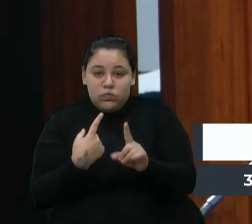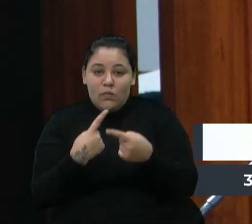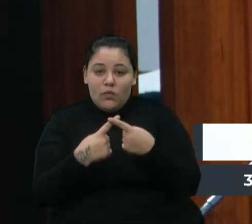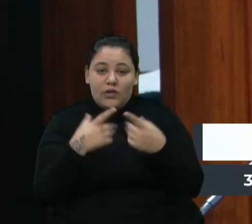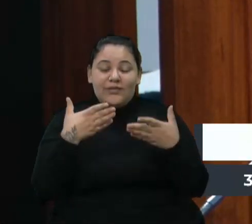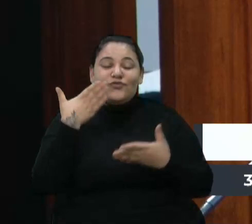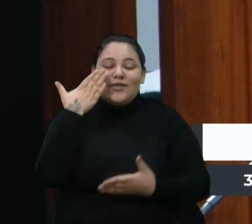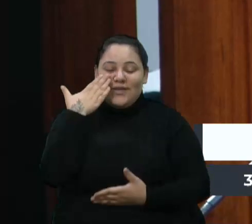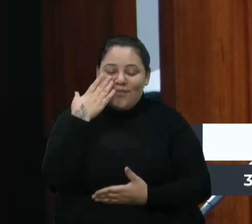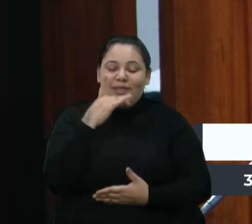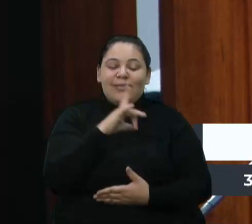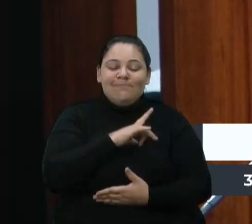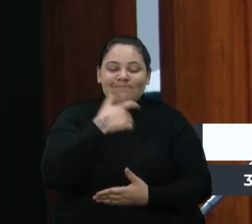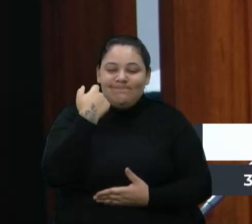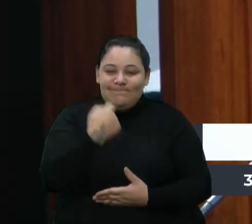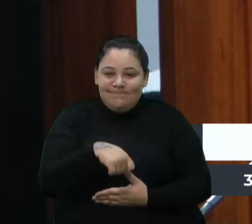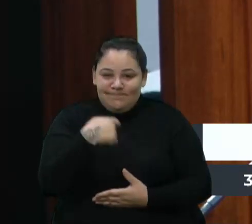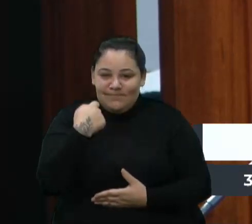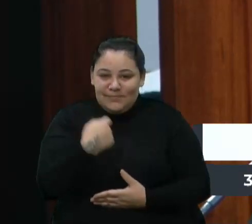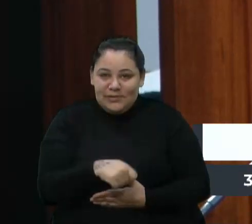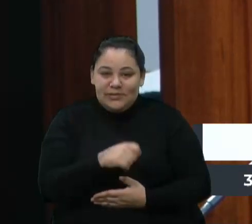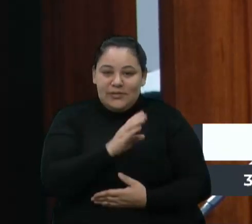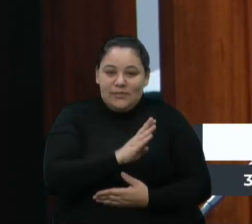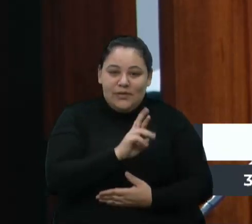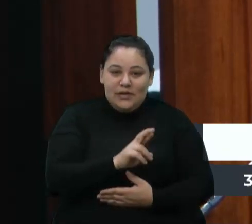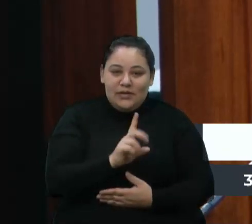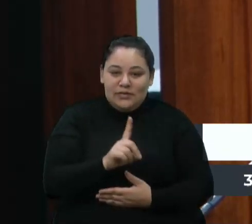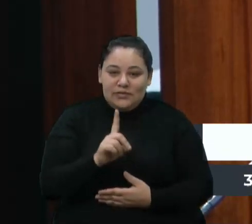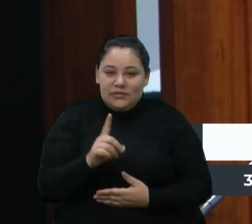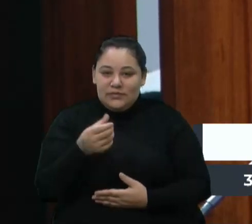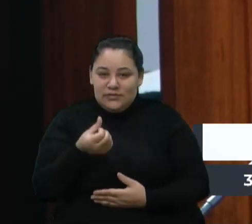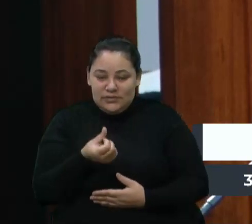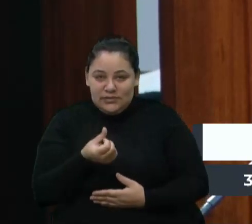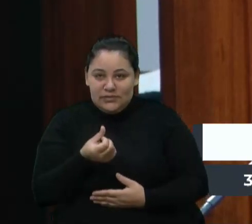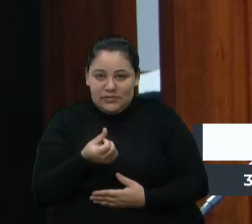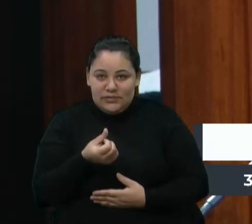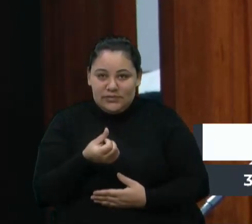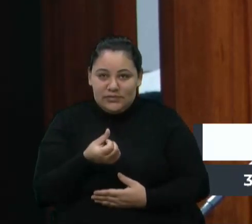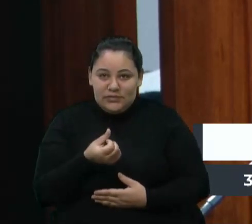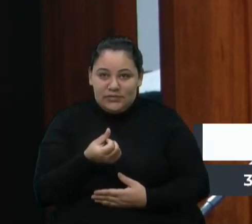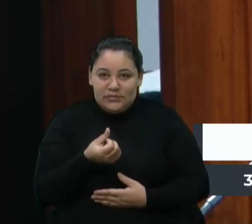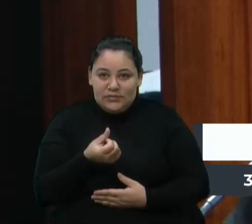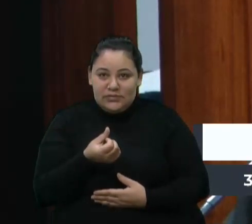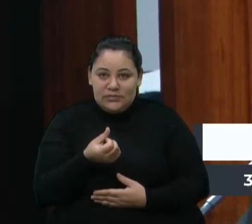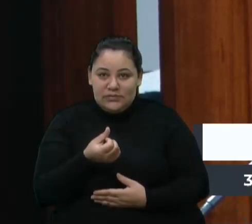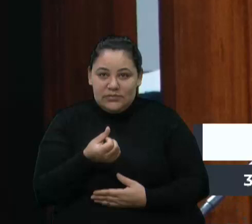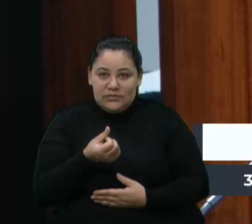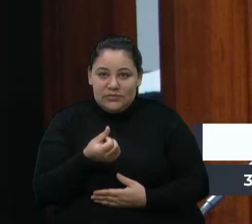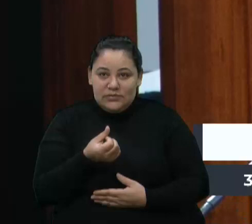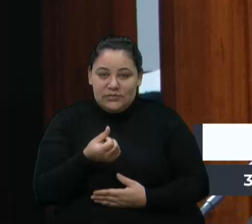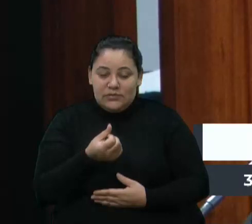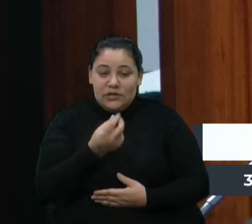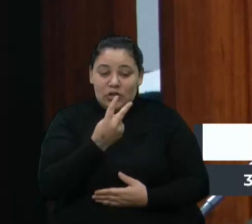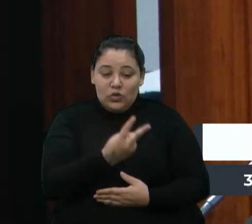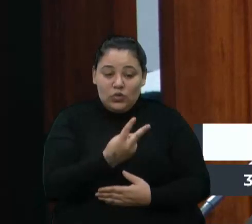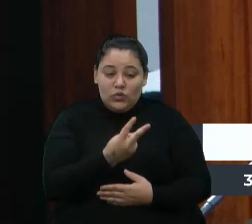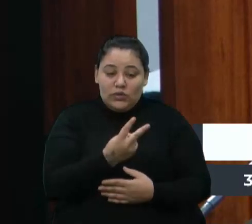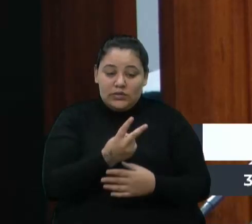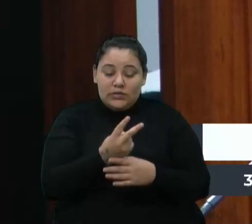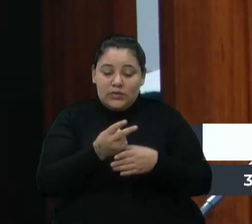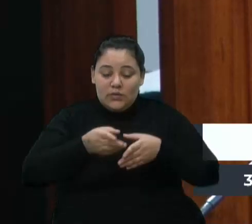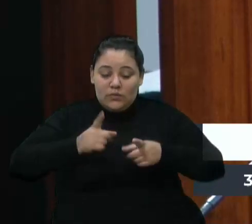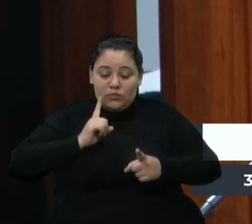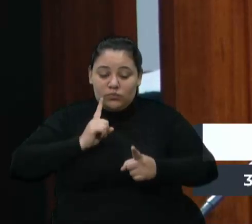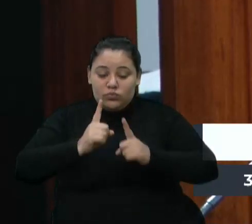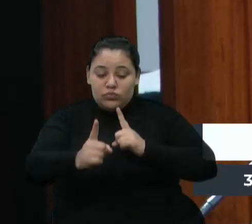uma necessidade grande, onde a BR-116 ela vem com duas pistas no descer, quando chega